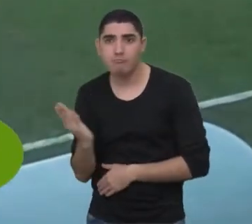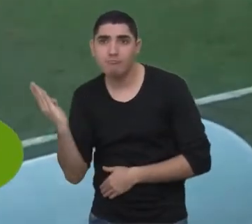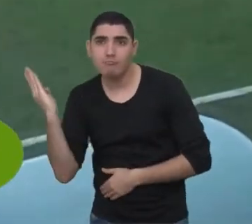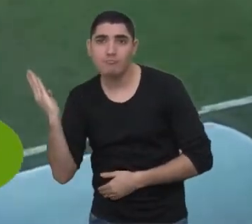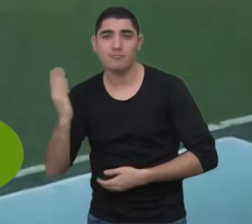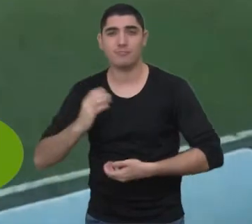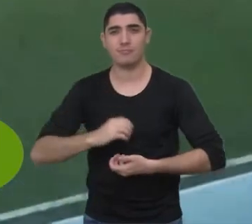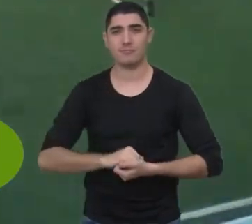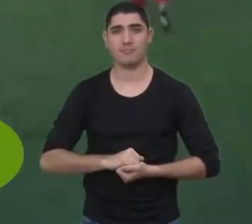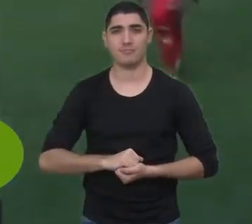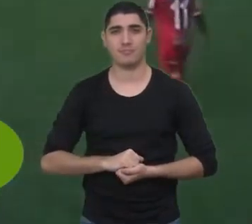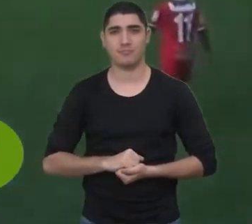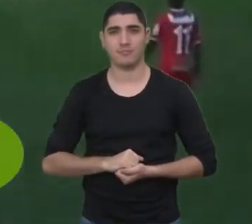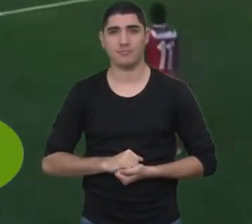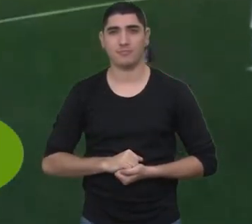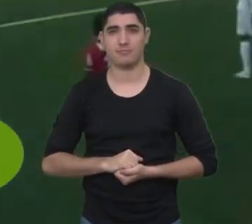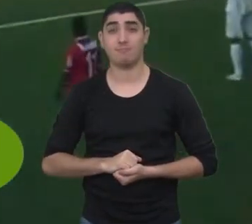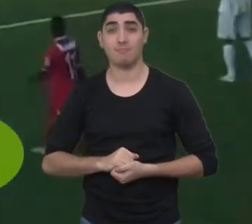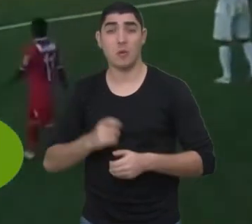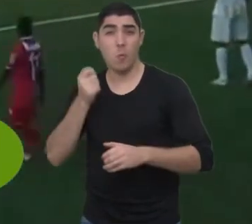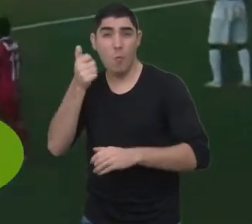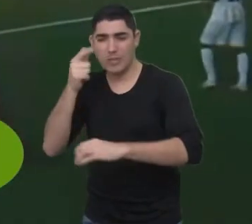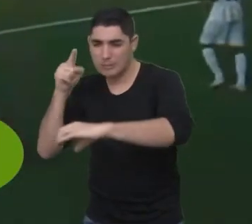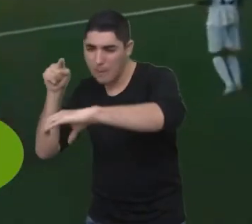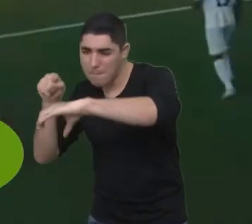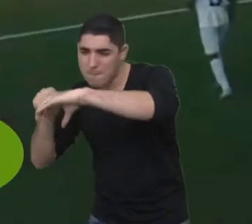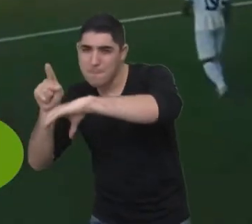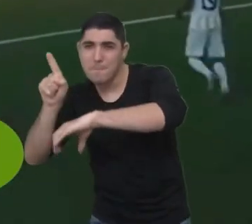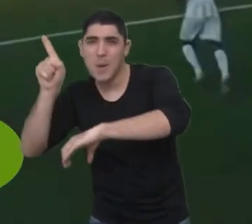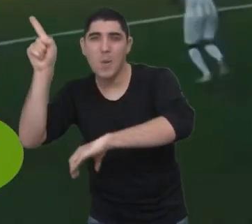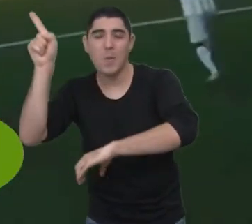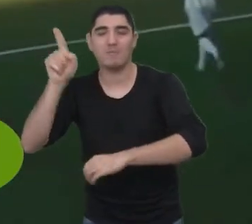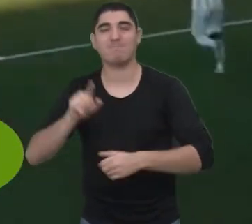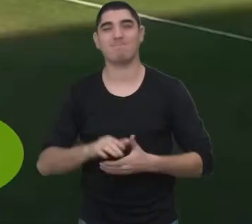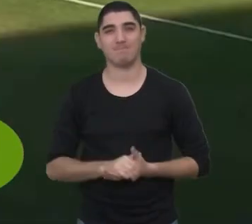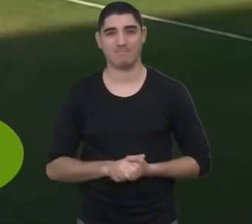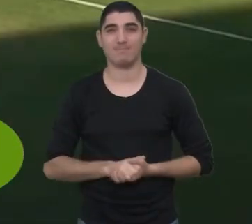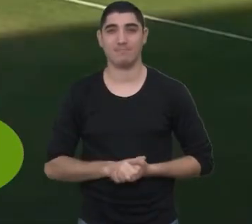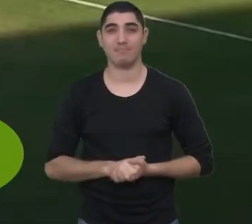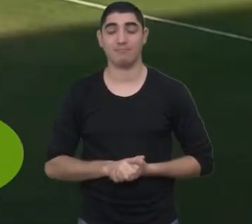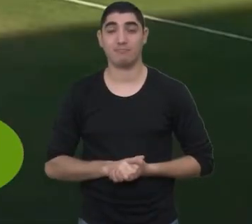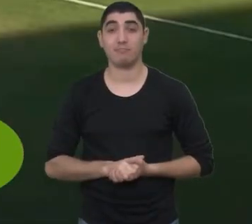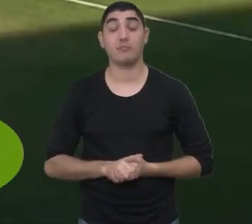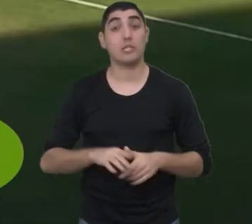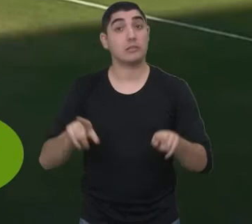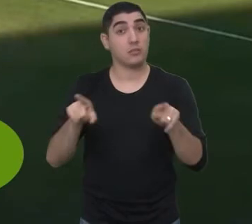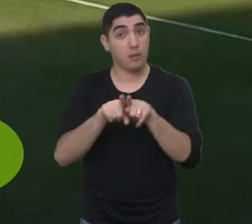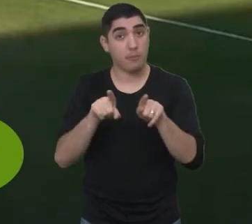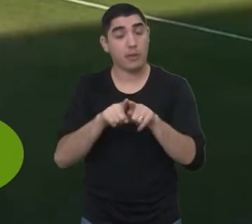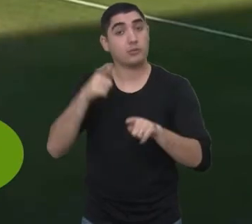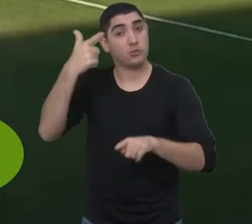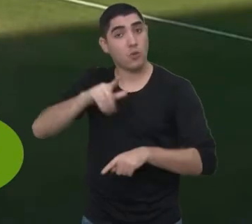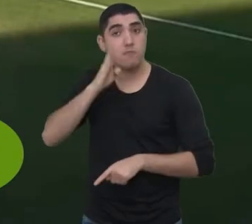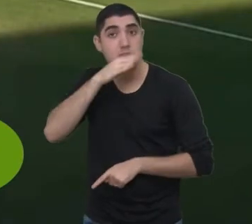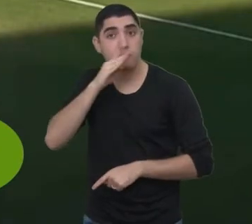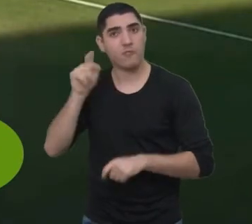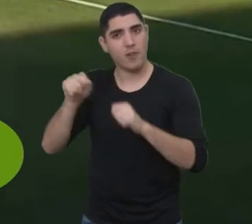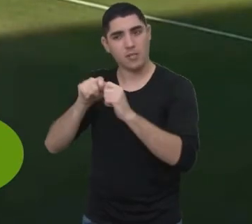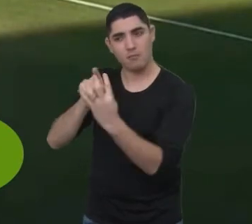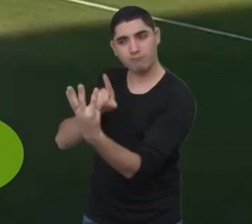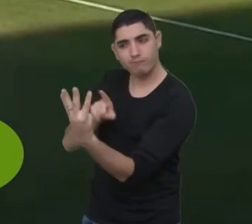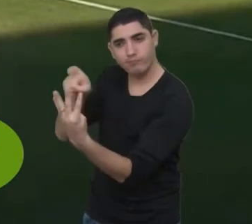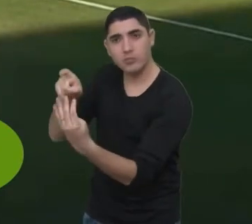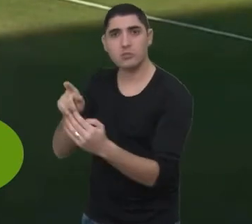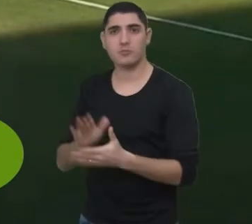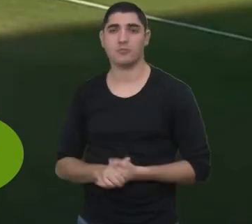Cauã dominou, girou e bateu. A bola explodiu no travessão de João Marcos. Mais uma falta para a Inter. Na jogadinha